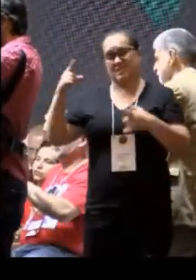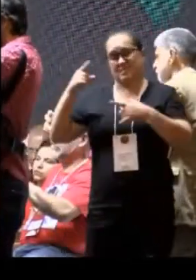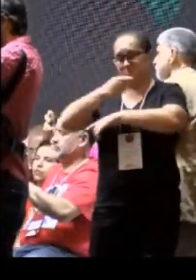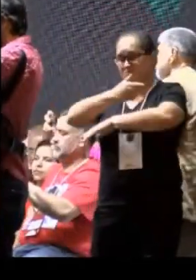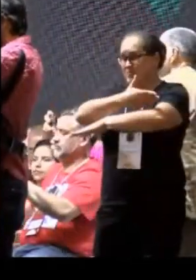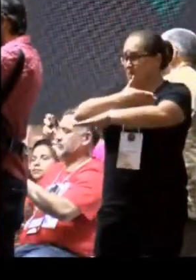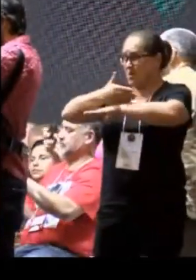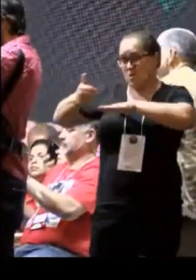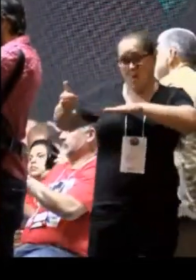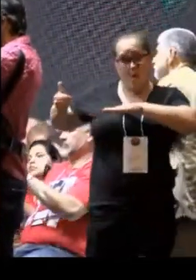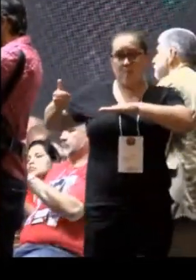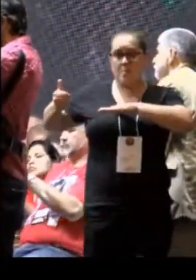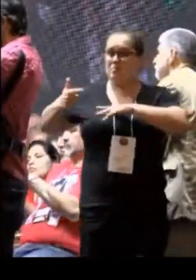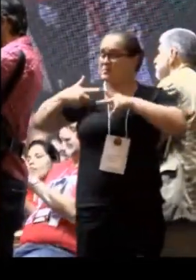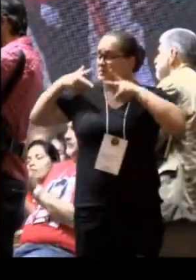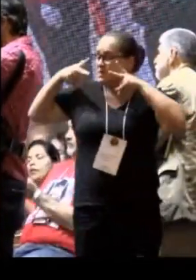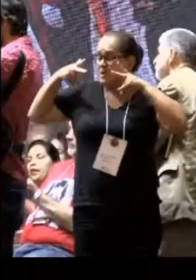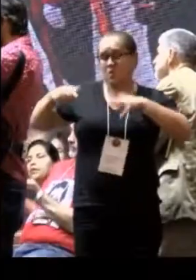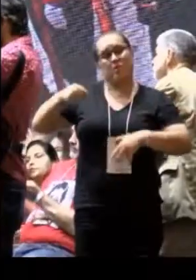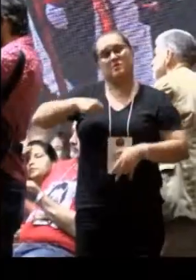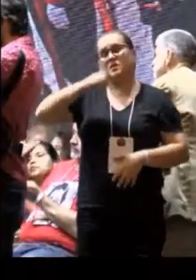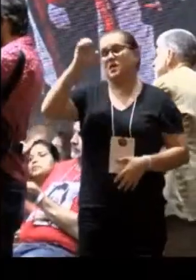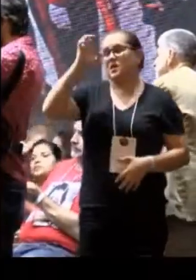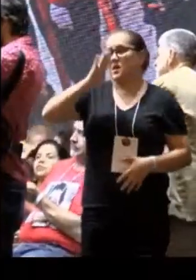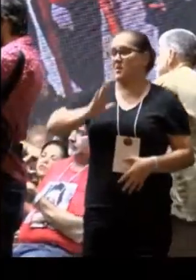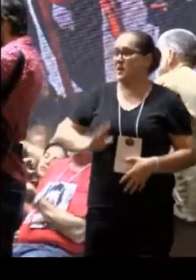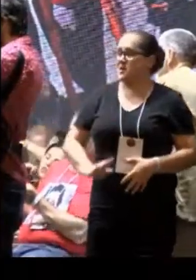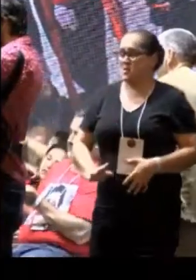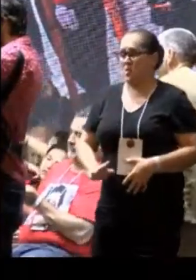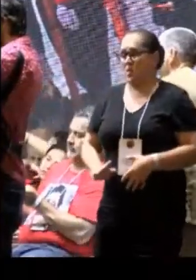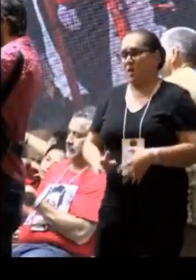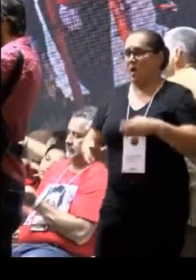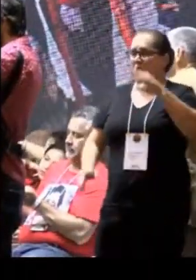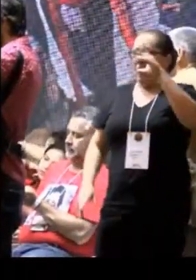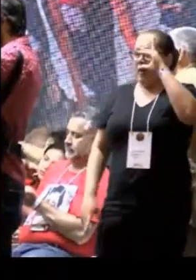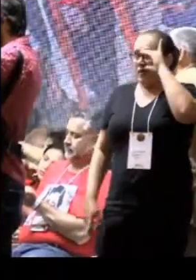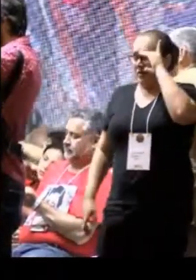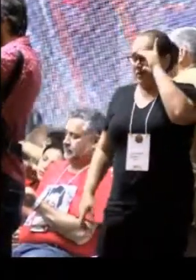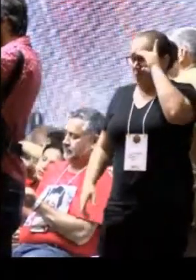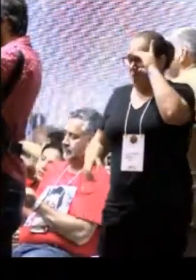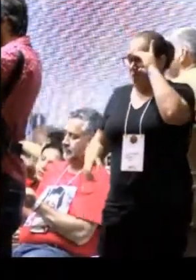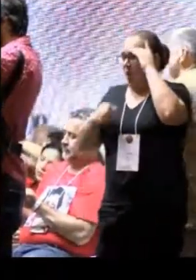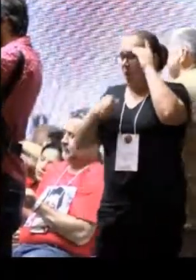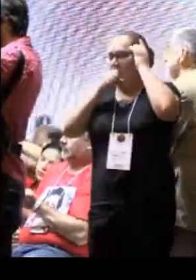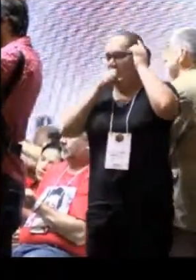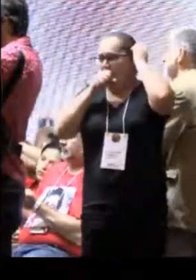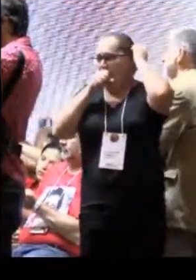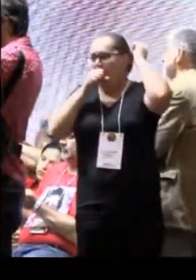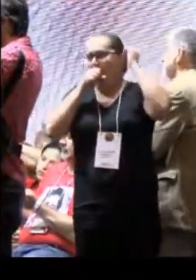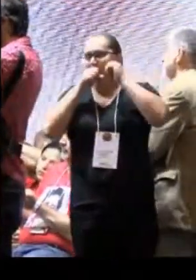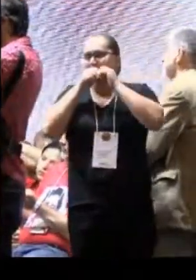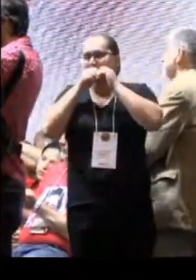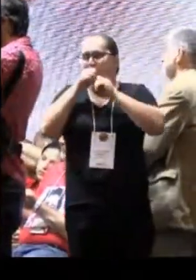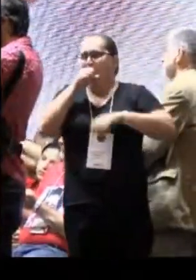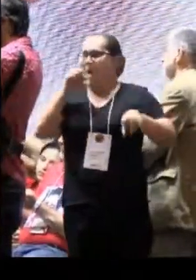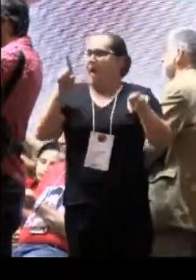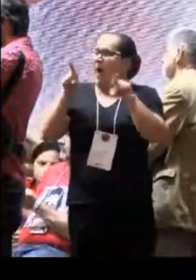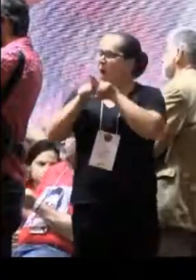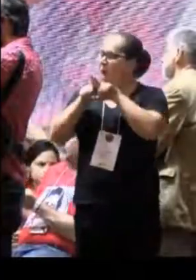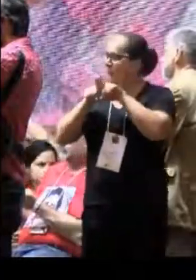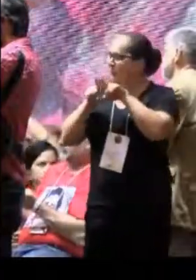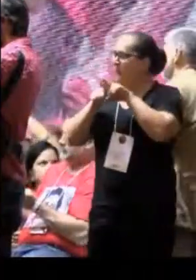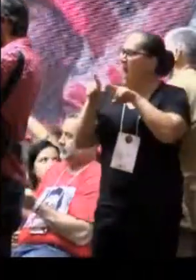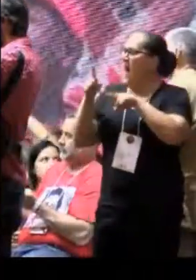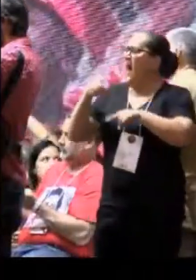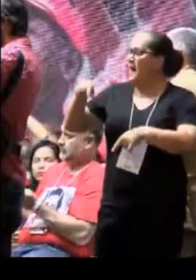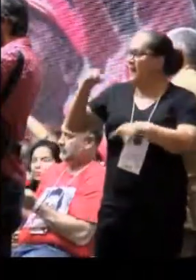golpe tão grave quanto o golpe que foi dado aqui no Brasil. Quero aqui também dizer